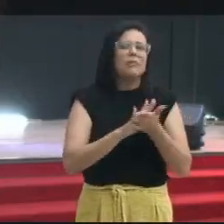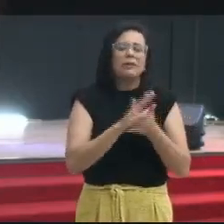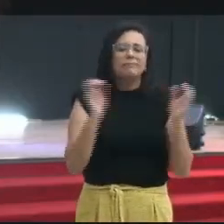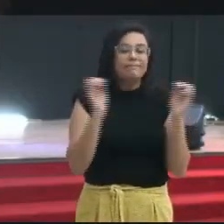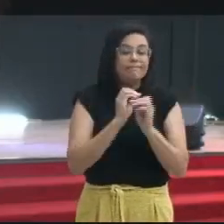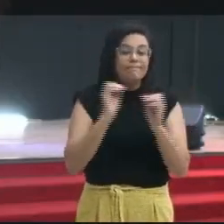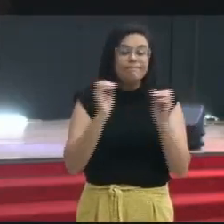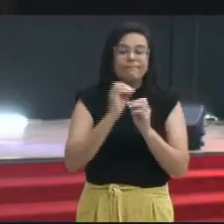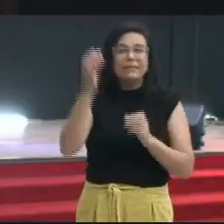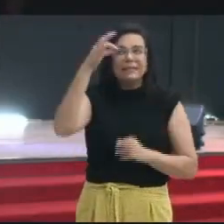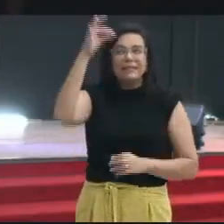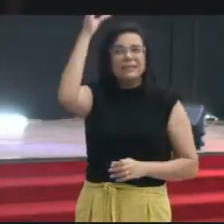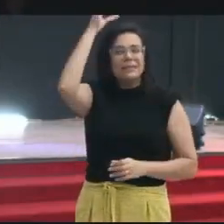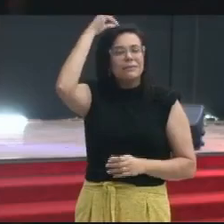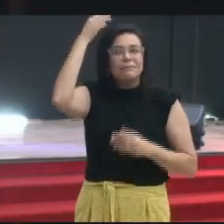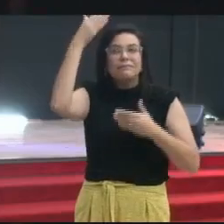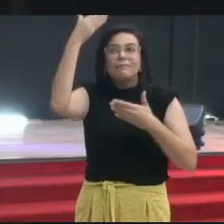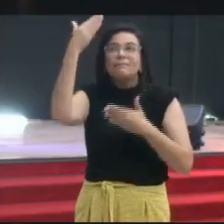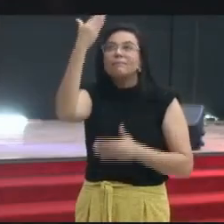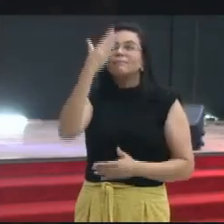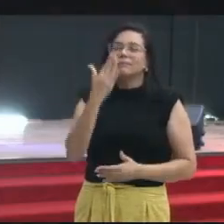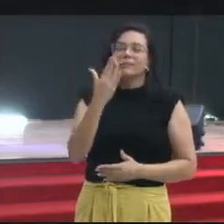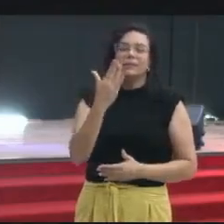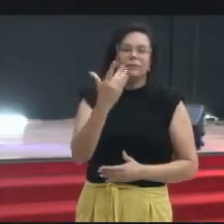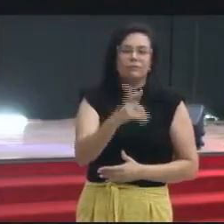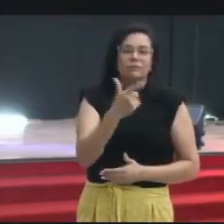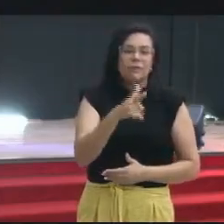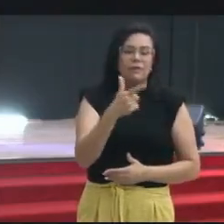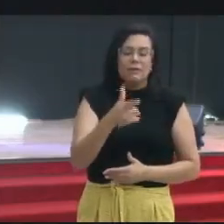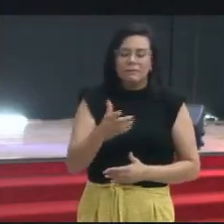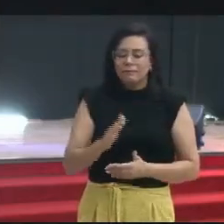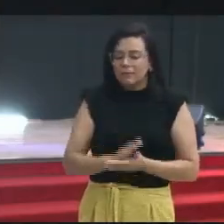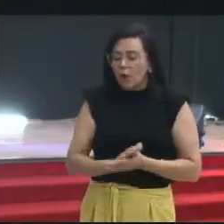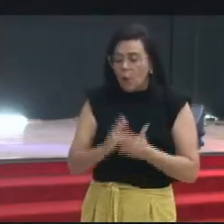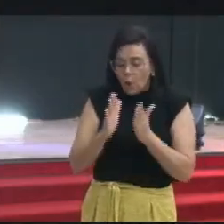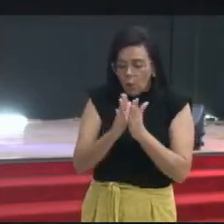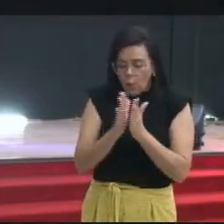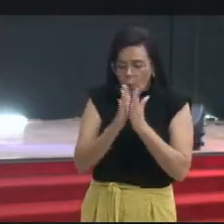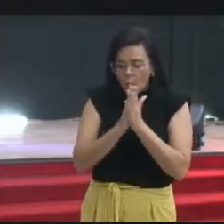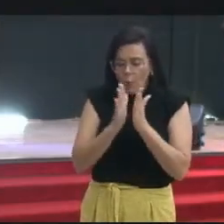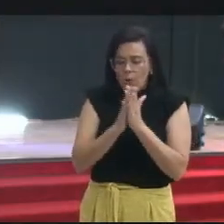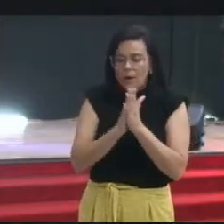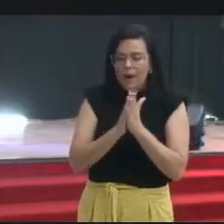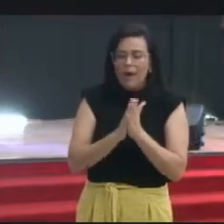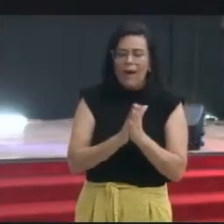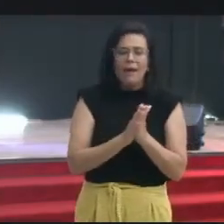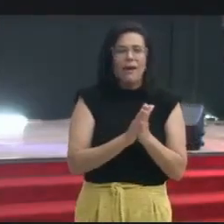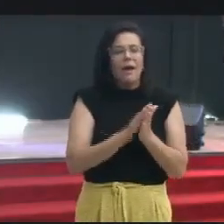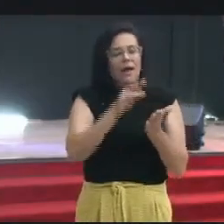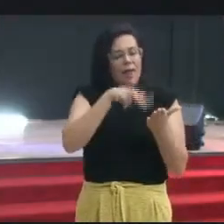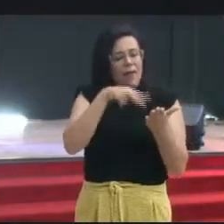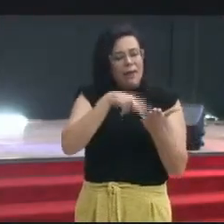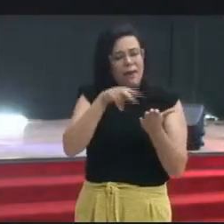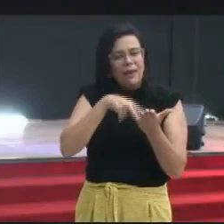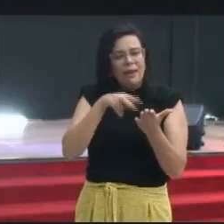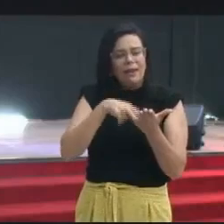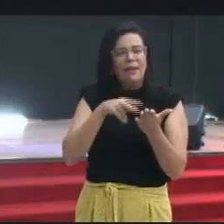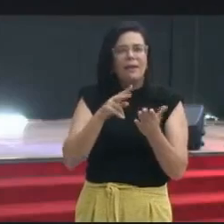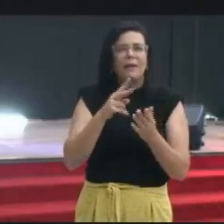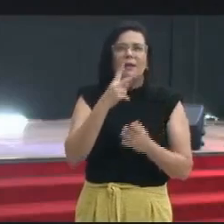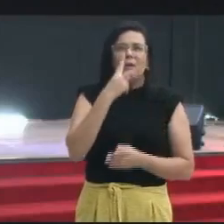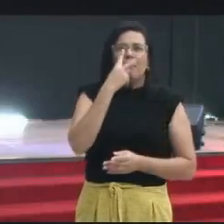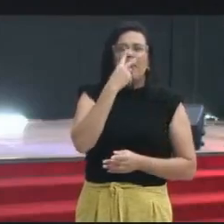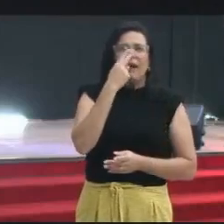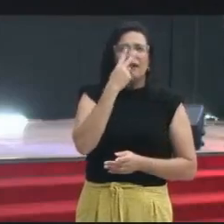Santo? Quanto tempo orar, ler a Bíblia é algo monótono para você? Se você